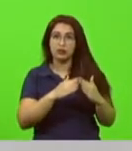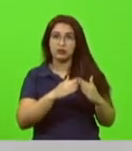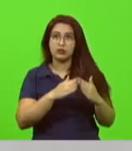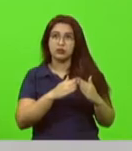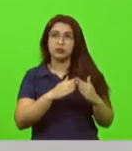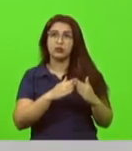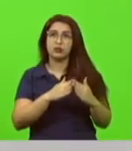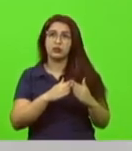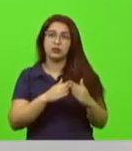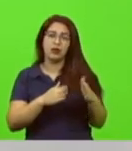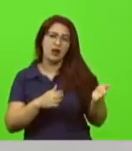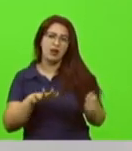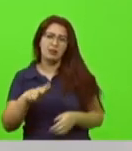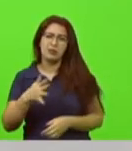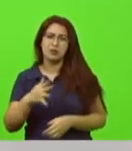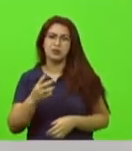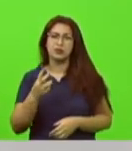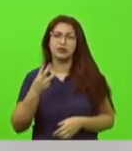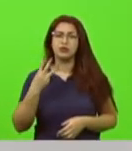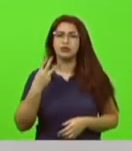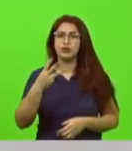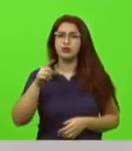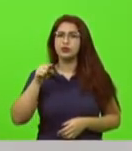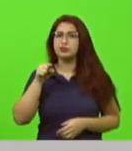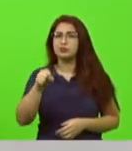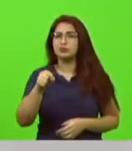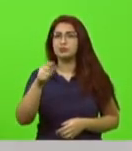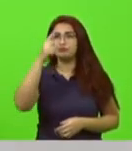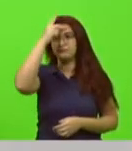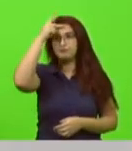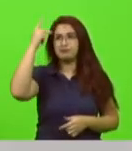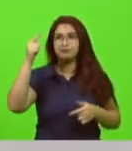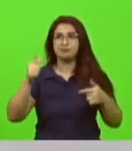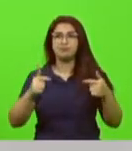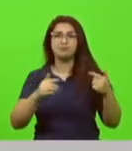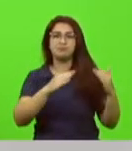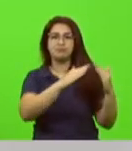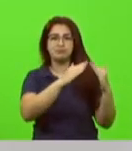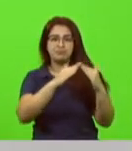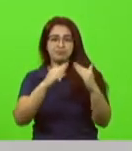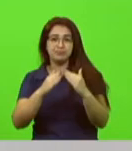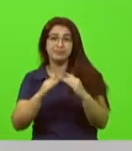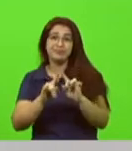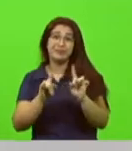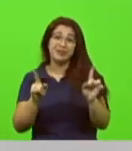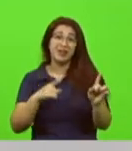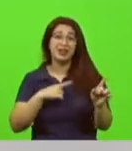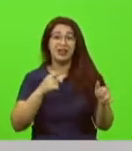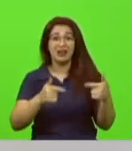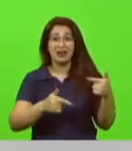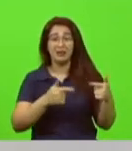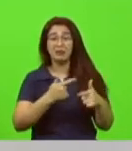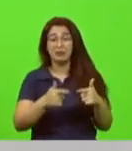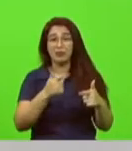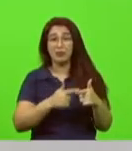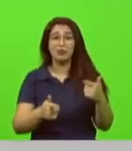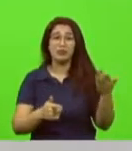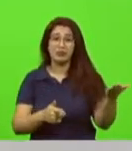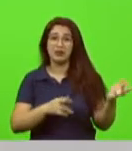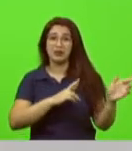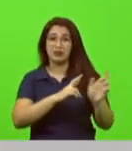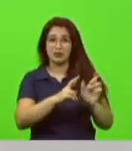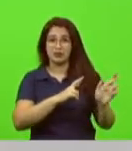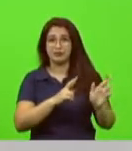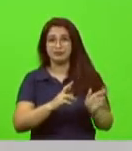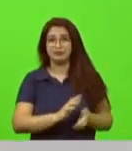tem aproximadamente seus 3 mil moradores, mas temos esse problema na rodovia Silveira. Né, mas o